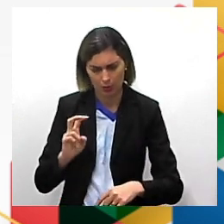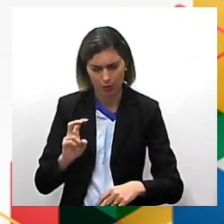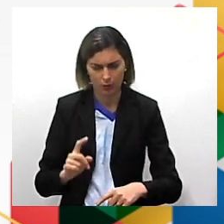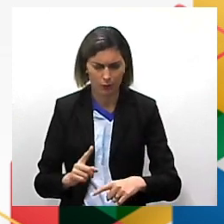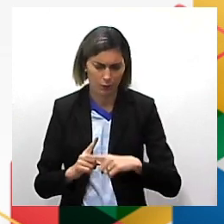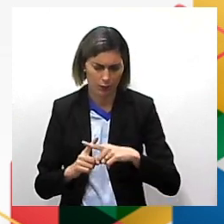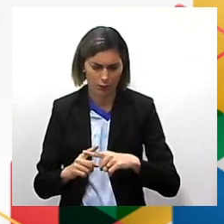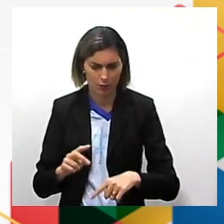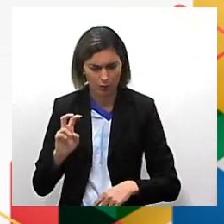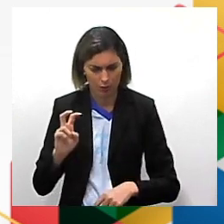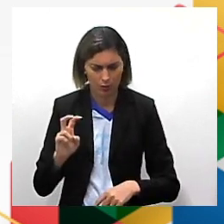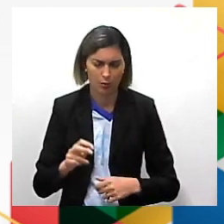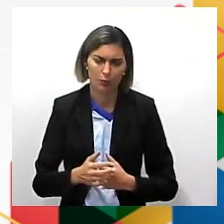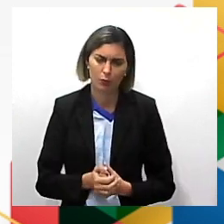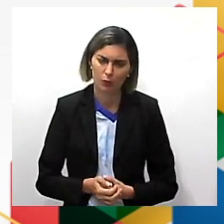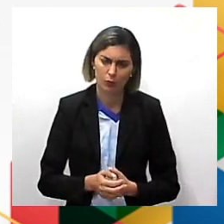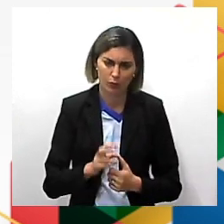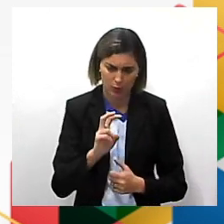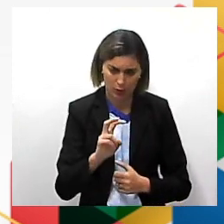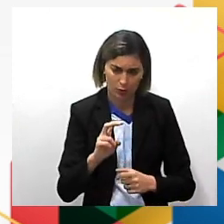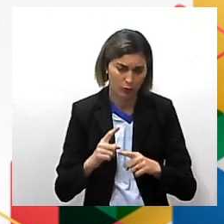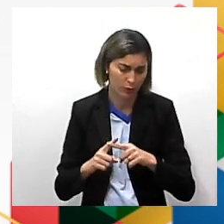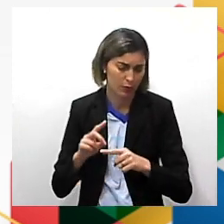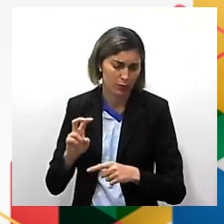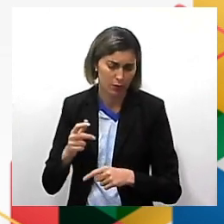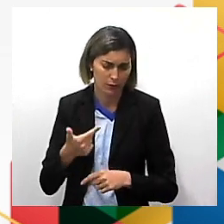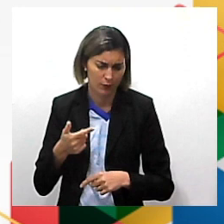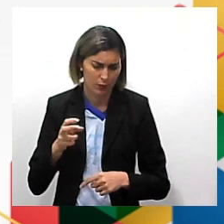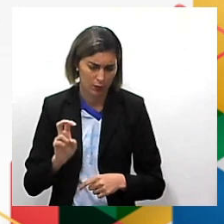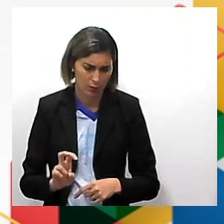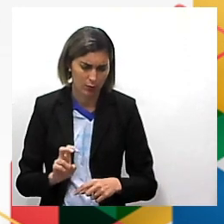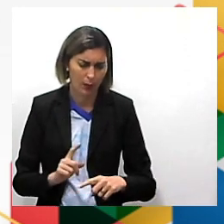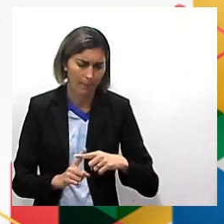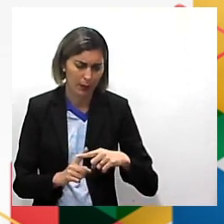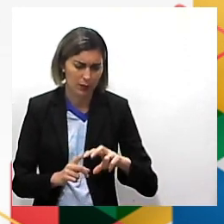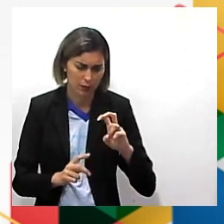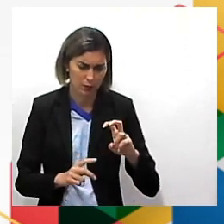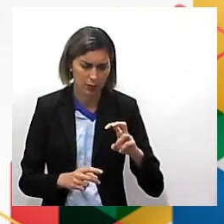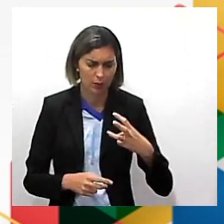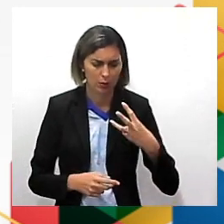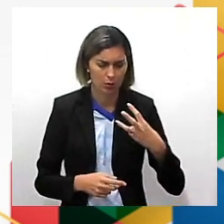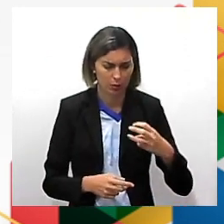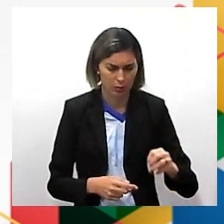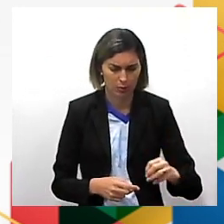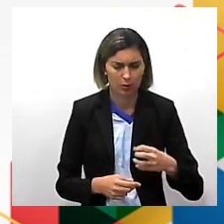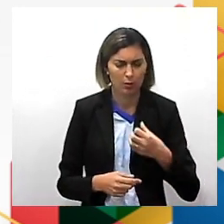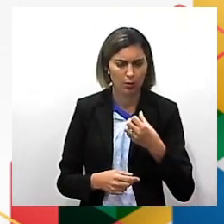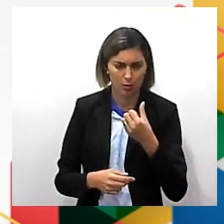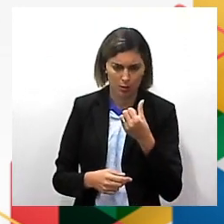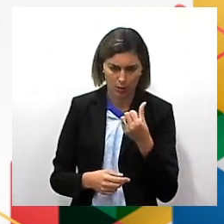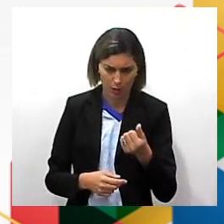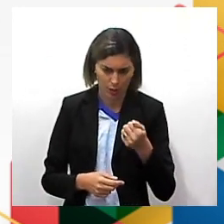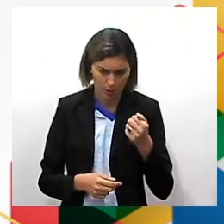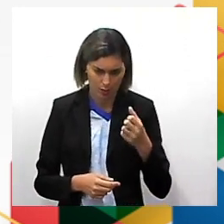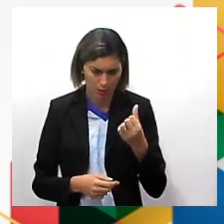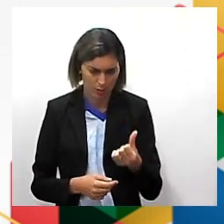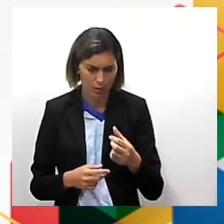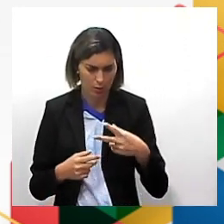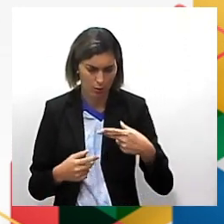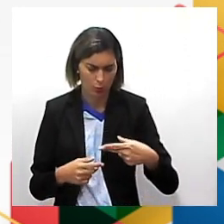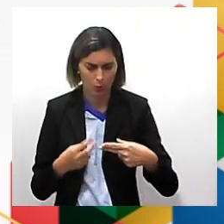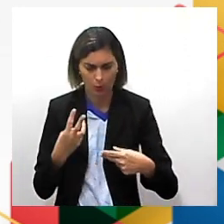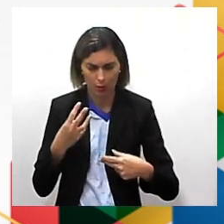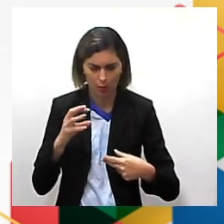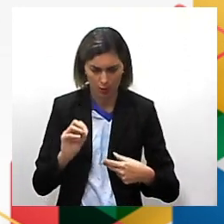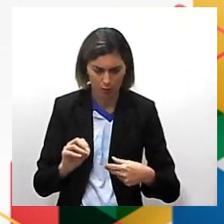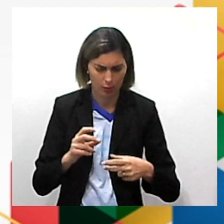5 vezes 5. Olha só. 5 vezes 5 dá 25, mais 5 dá 30. Então, o termo 6 é igual a